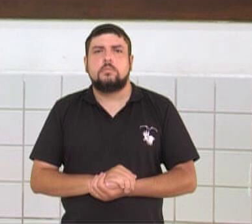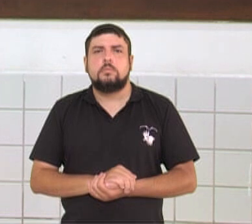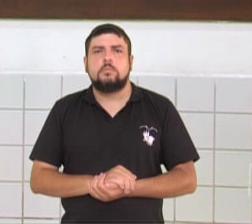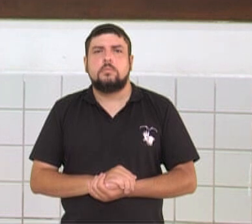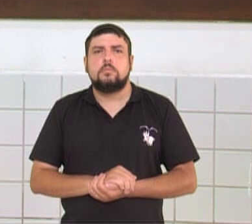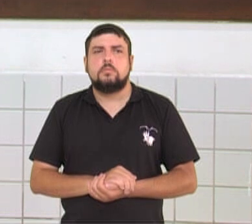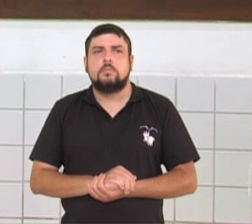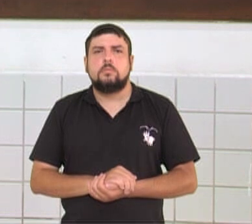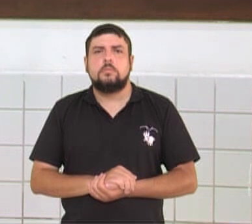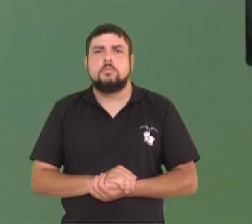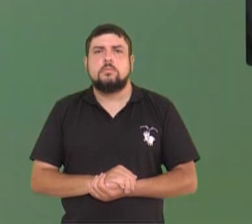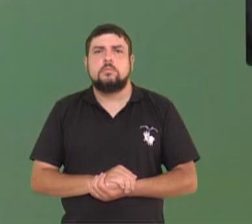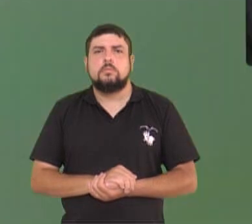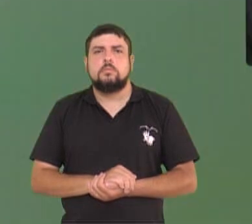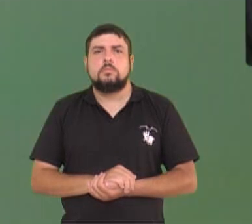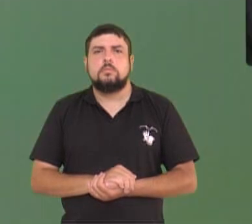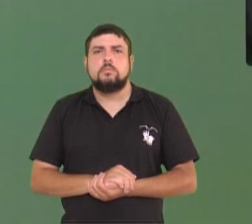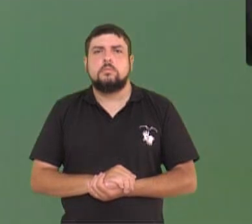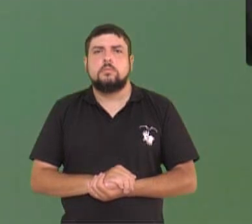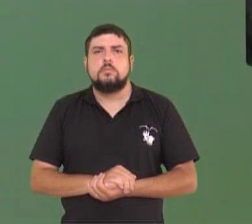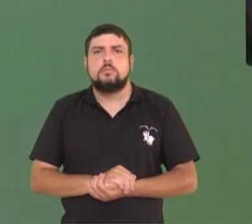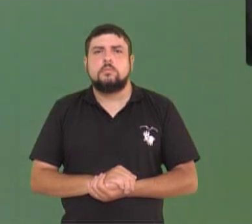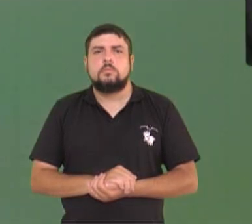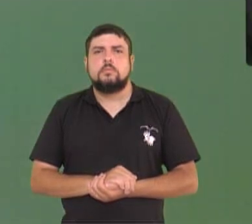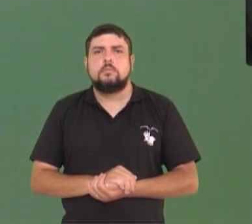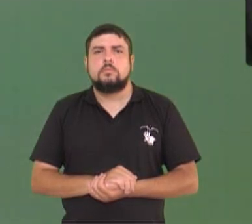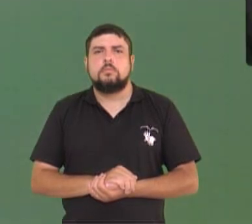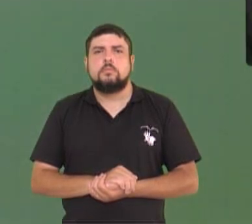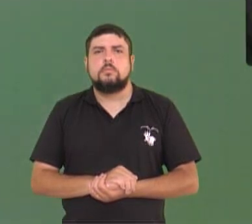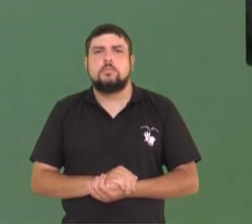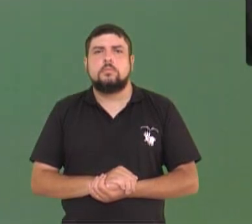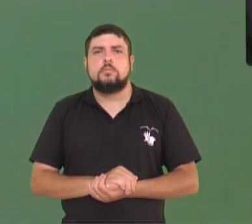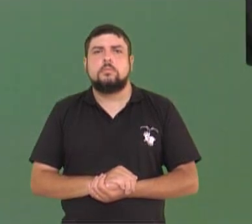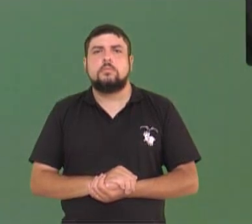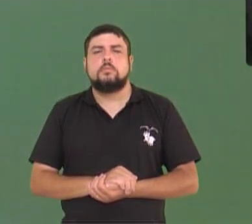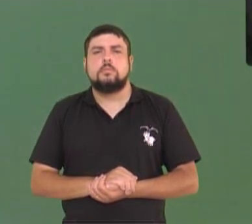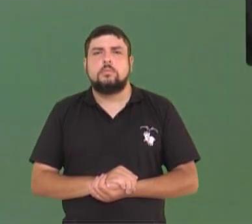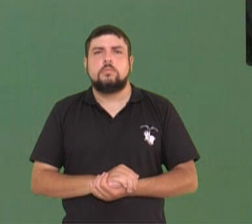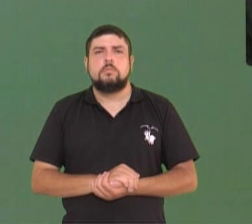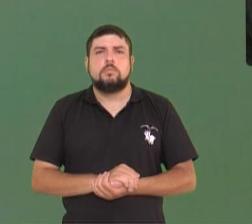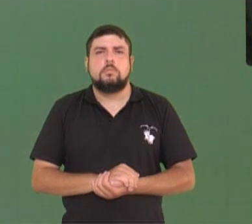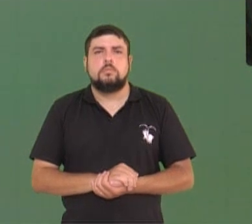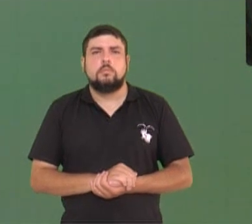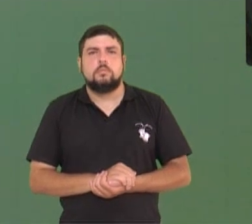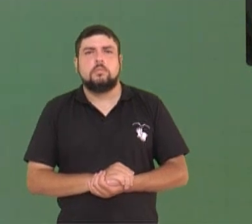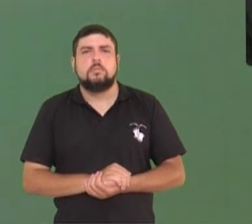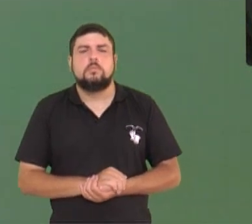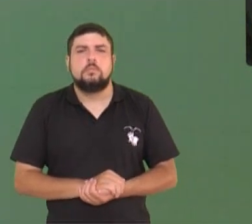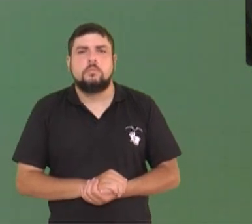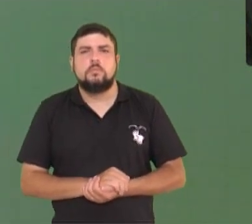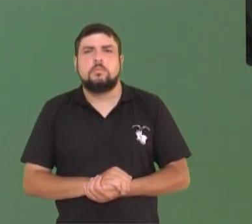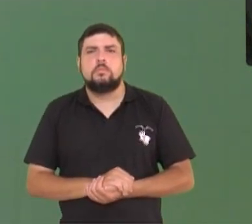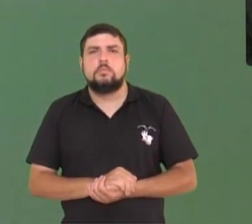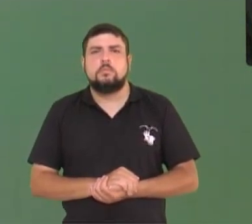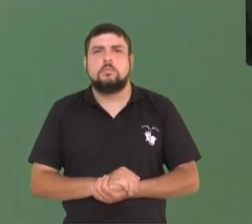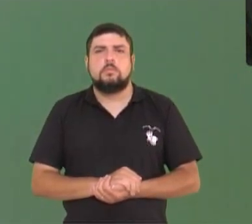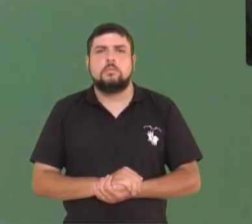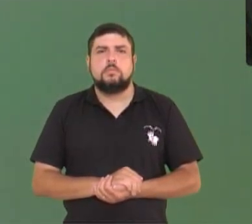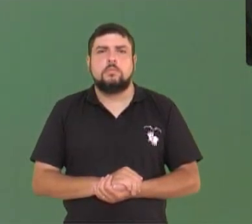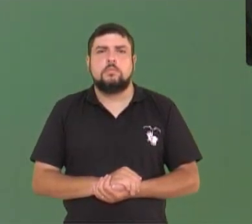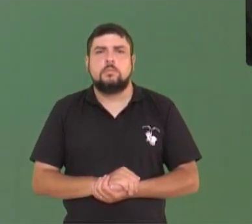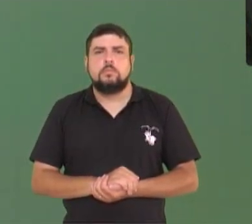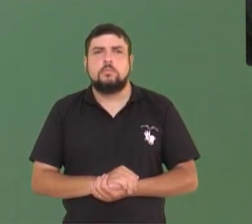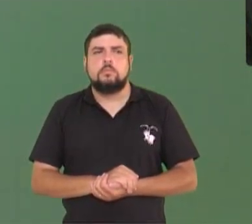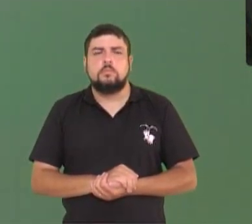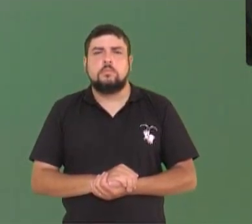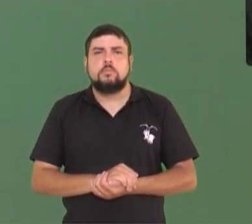menos 15. É igual a menos 15? Sim. Então, eu pinto aqui o intervalo do menos 15. Quer dizer que é um intervalo aberto que